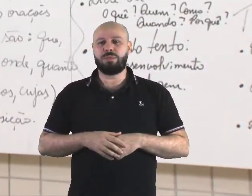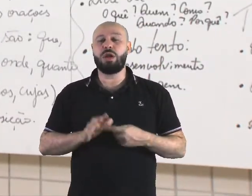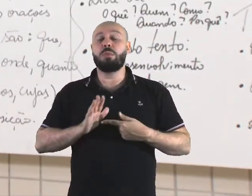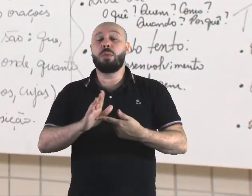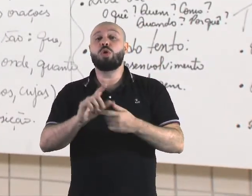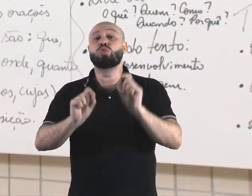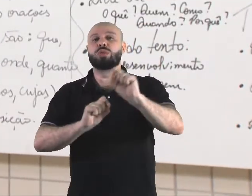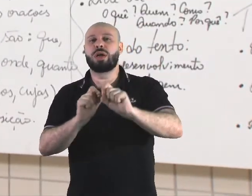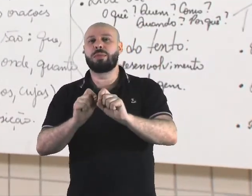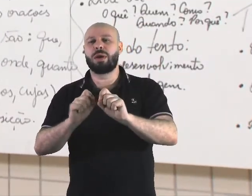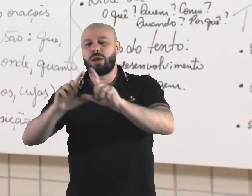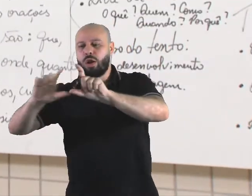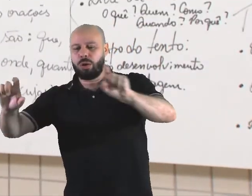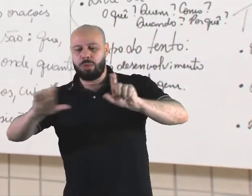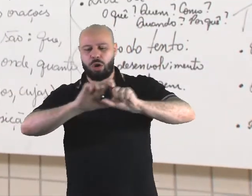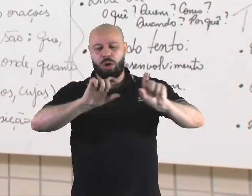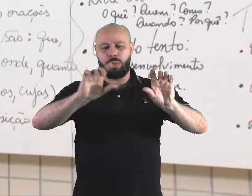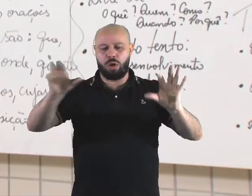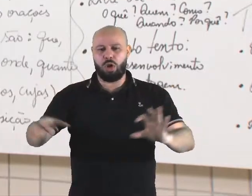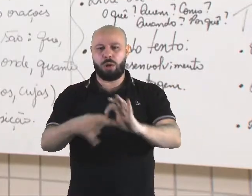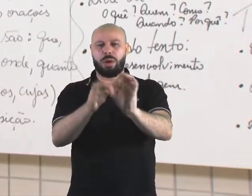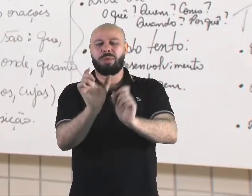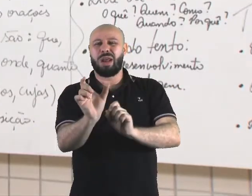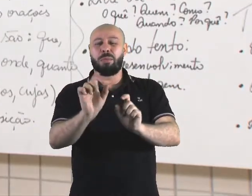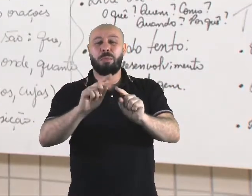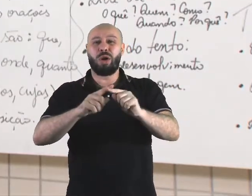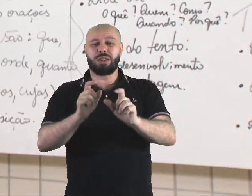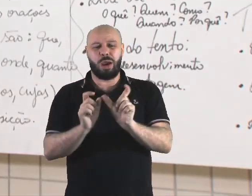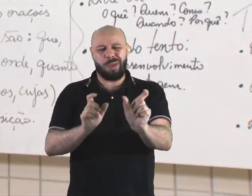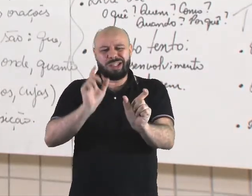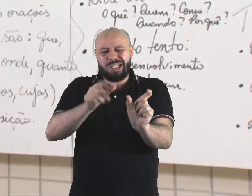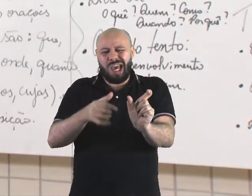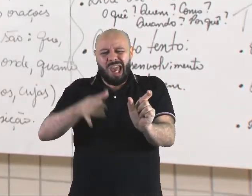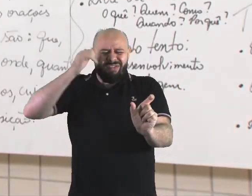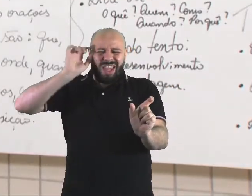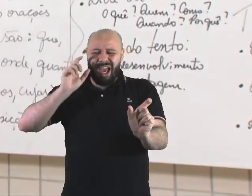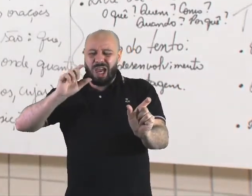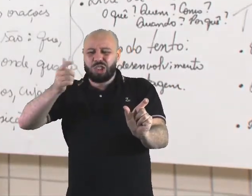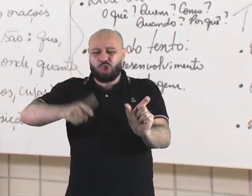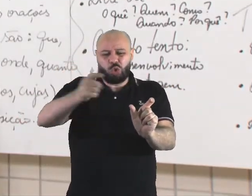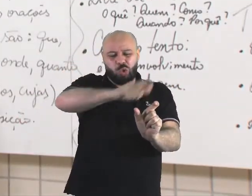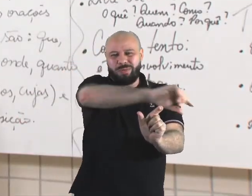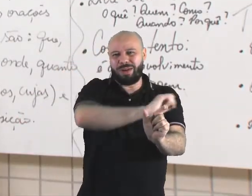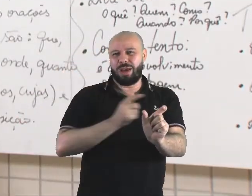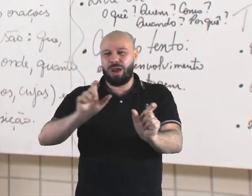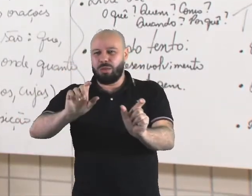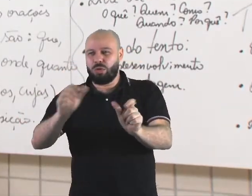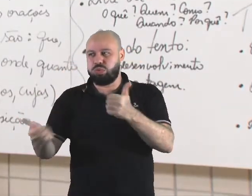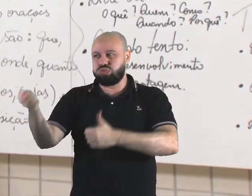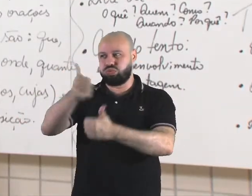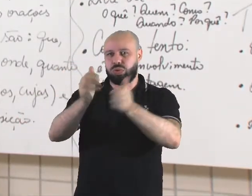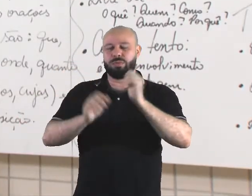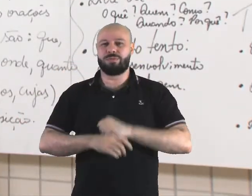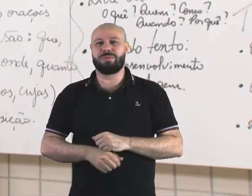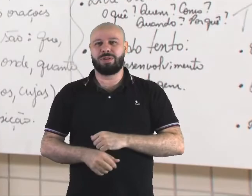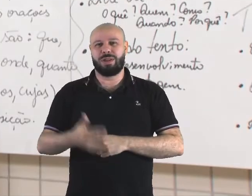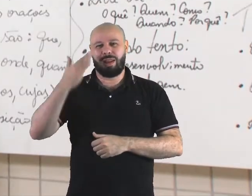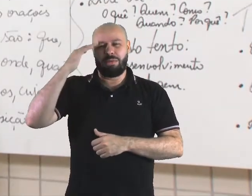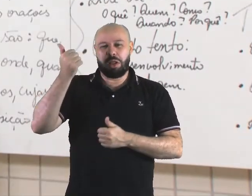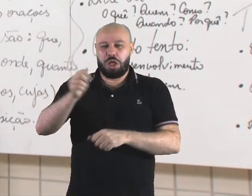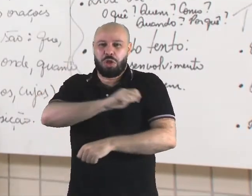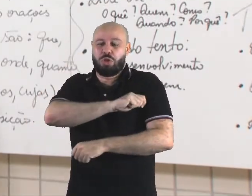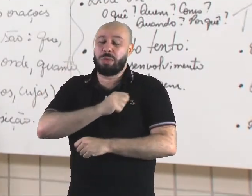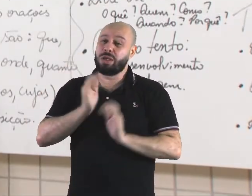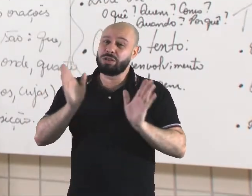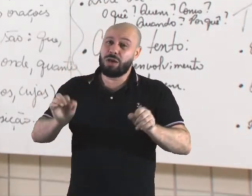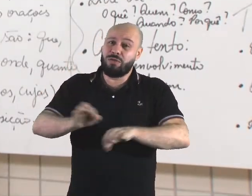introduz uma oração que se refere a um termo já expresso, para evitar repetições. Então é isso, alunos, nós